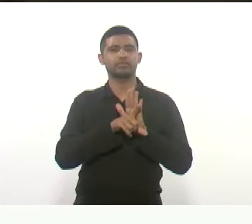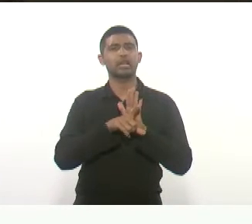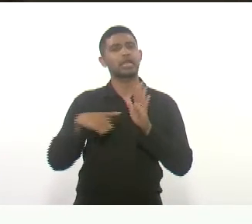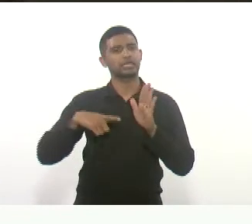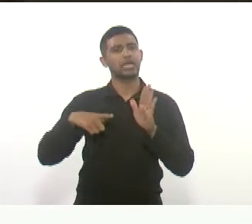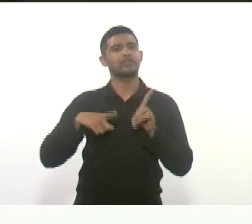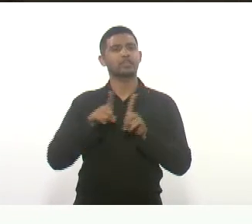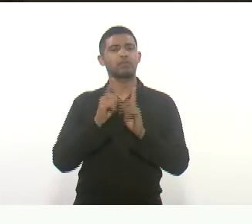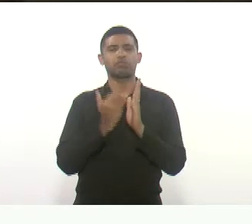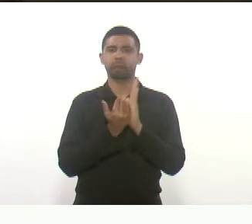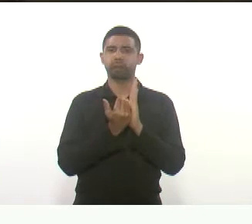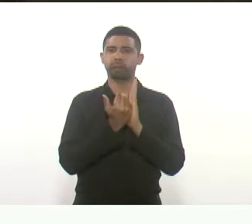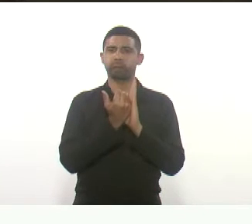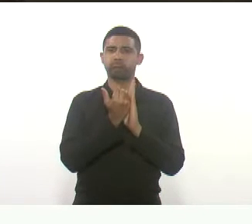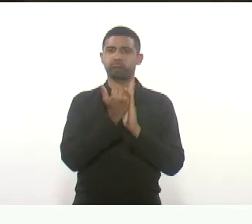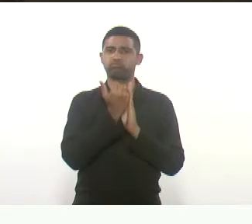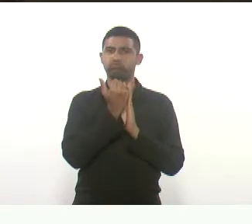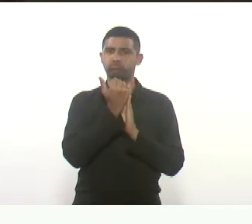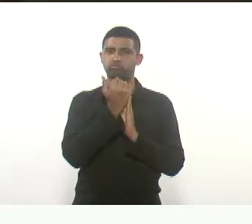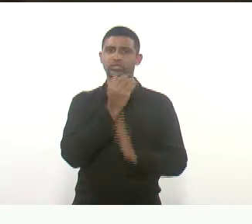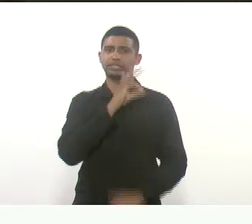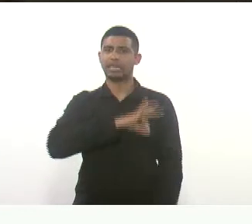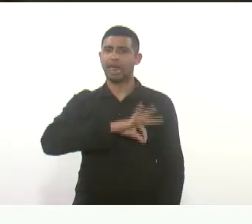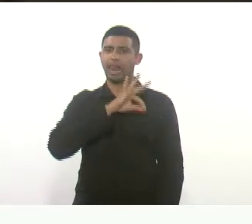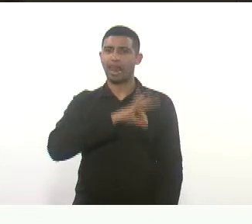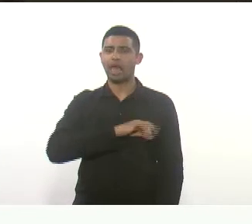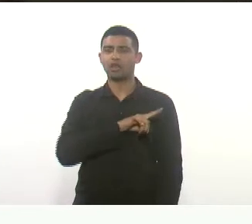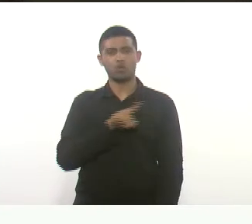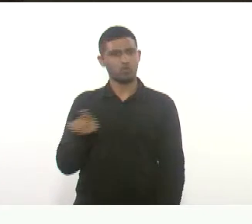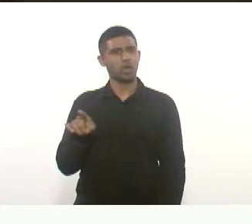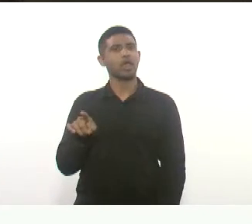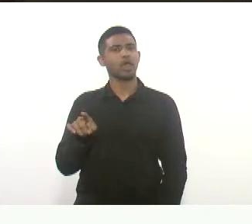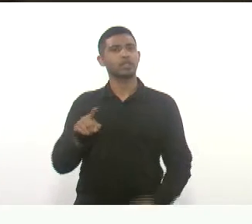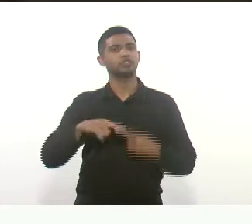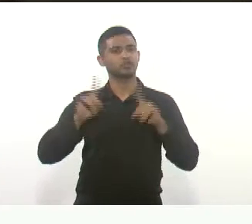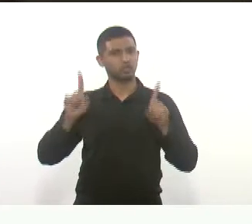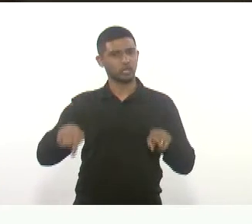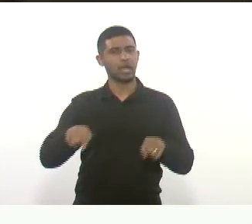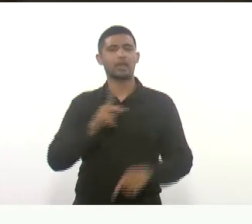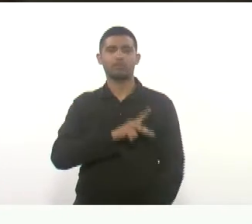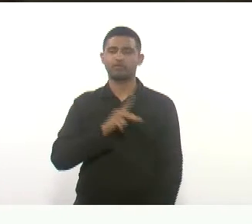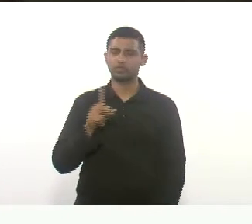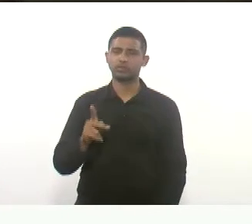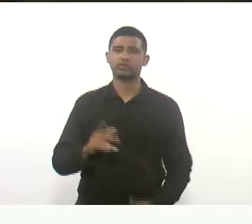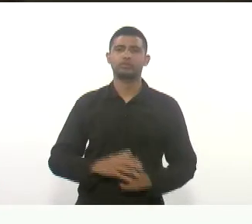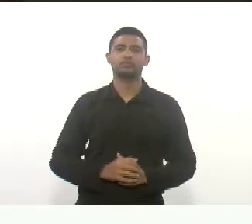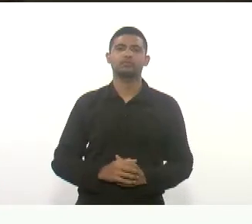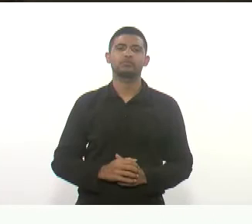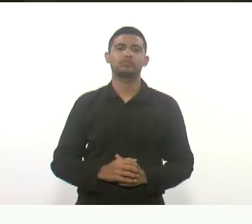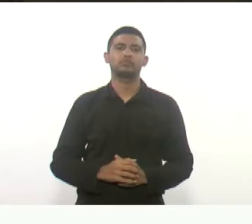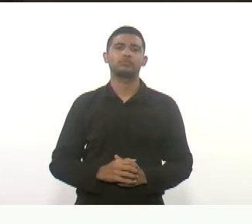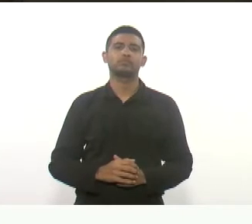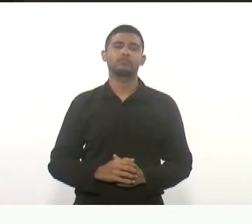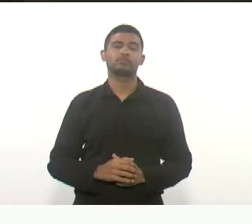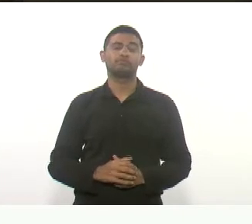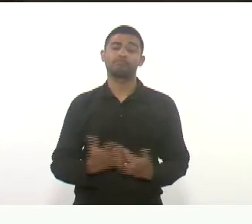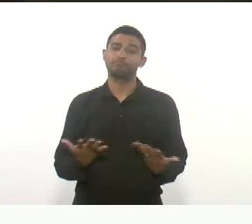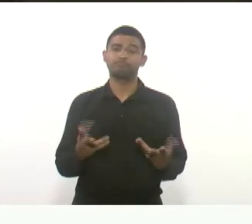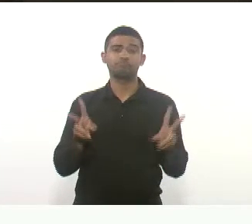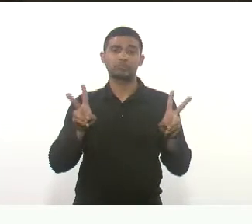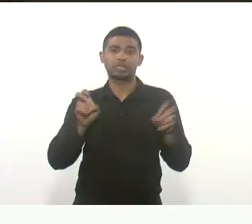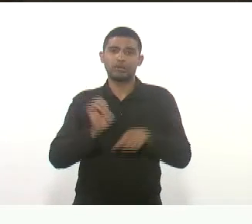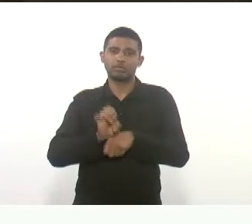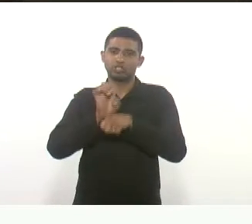aumento significante do salário dos servidores, dos professores. E essa questão do Estado, eu não